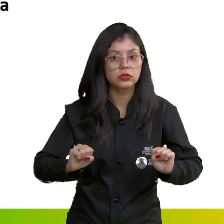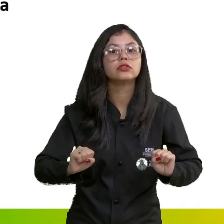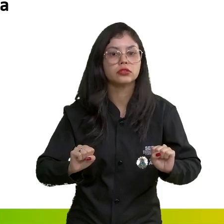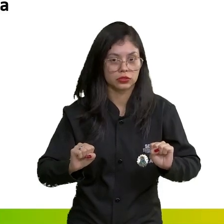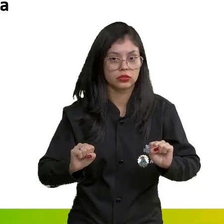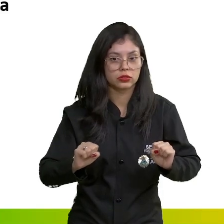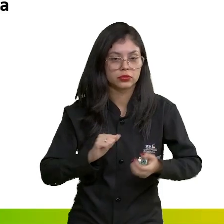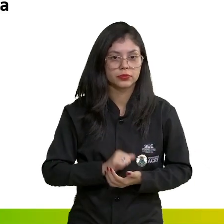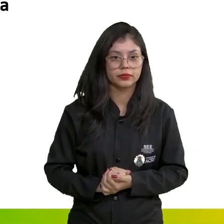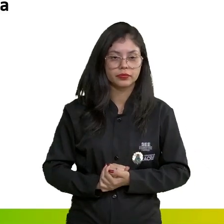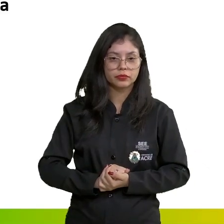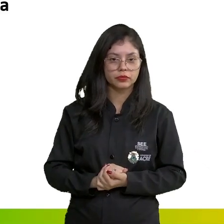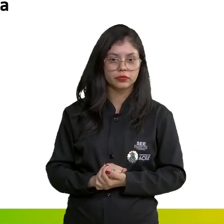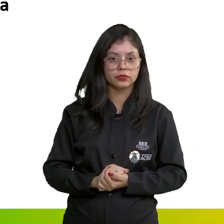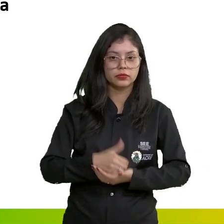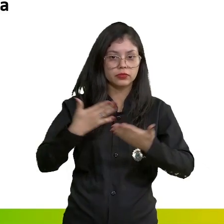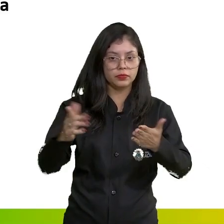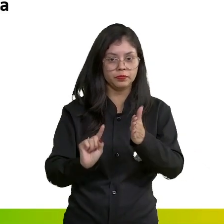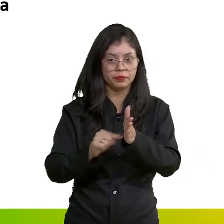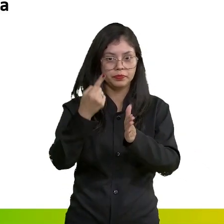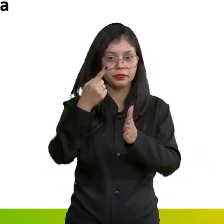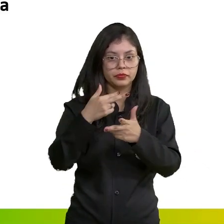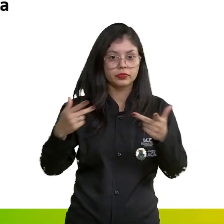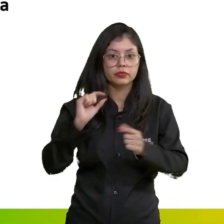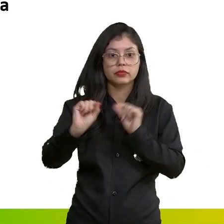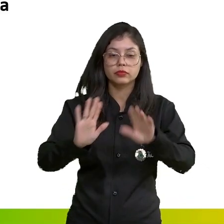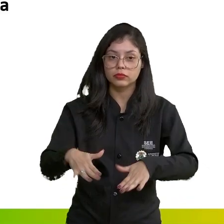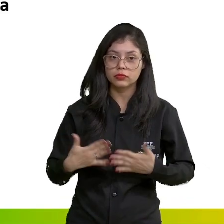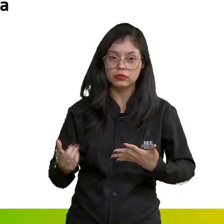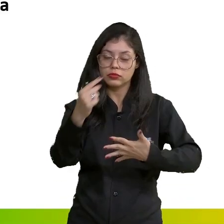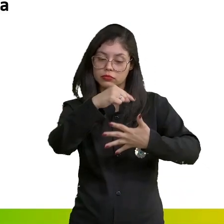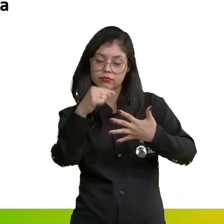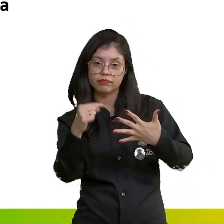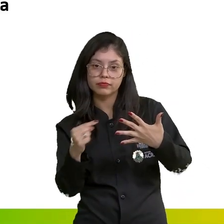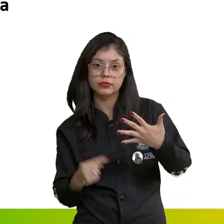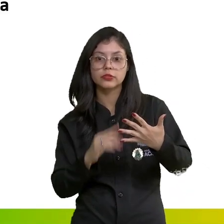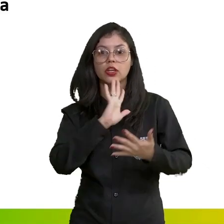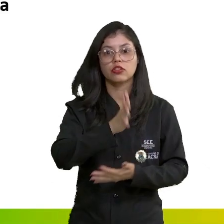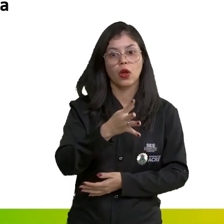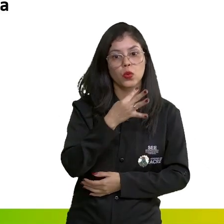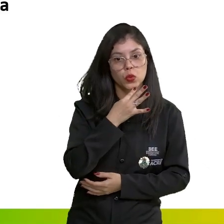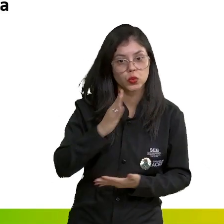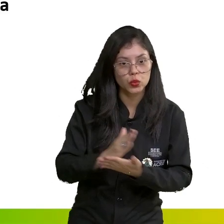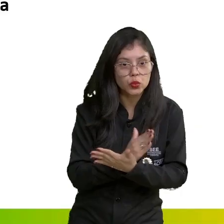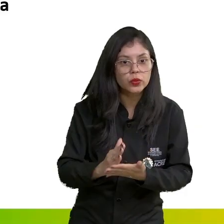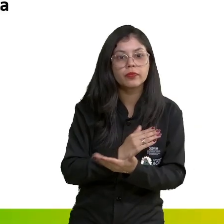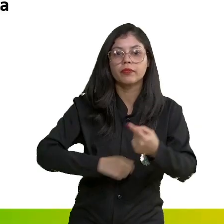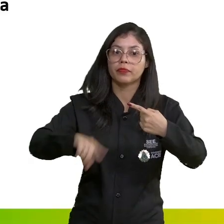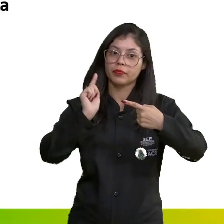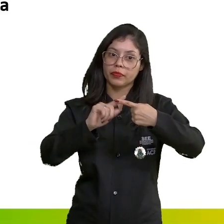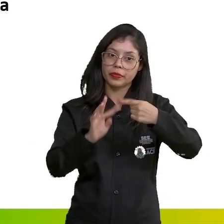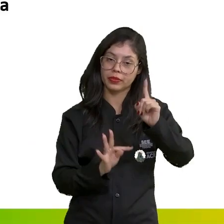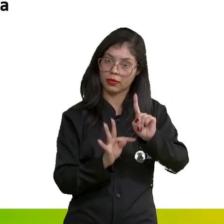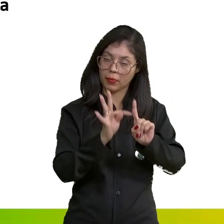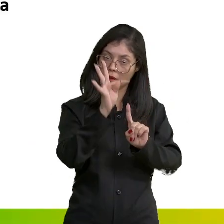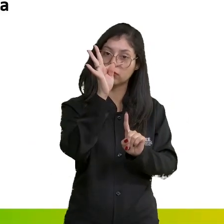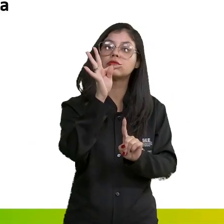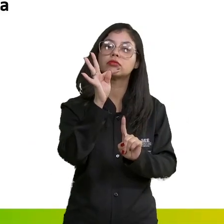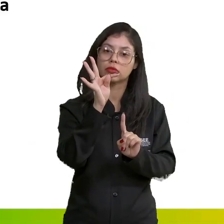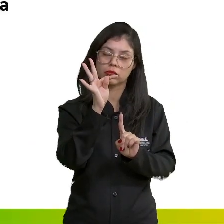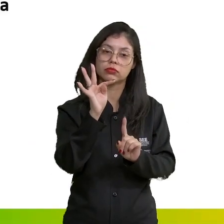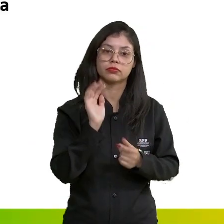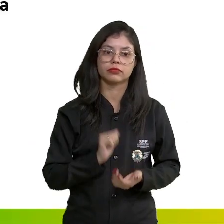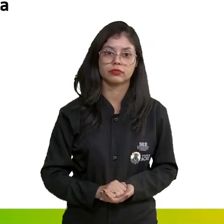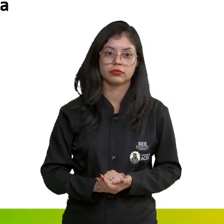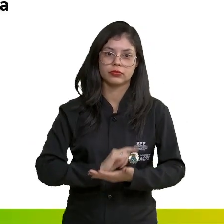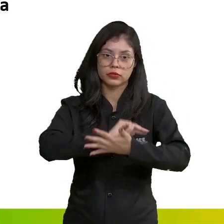um sistema. As principais são quais, pessoal? Vocês até já conhecem algumas. Primeira delas,